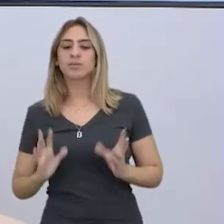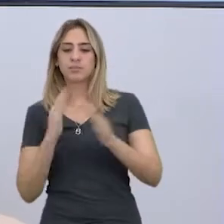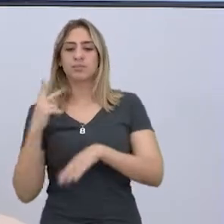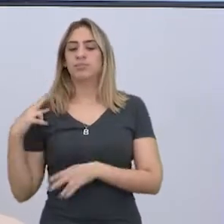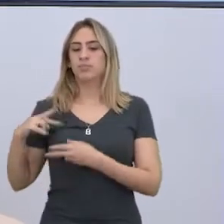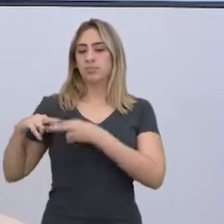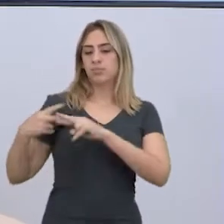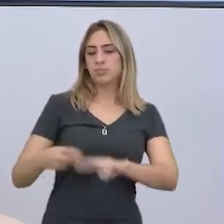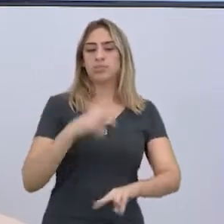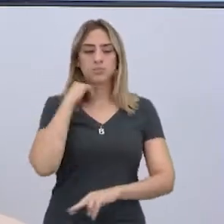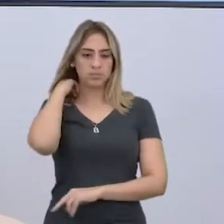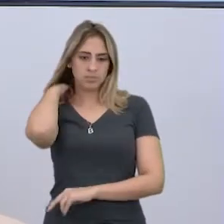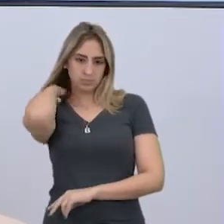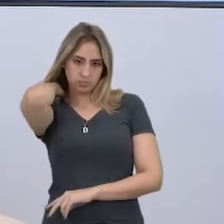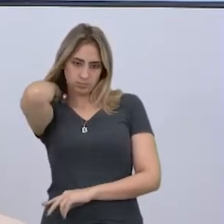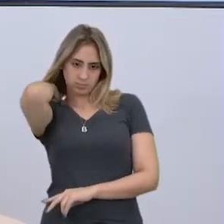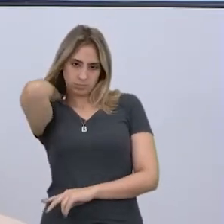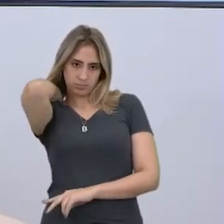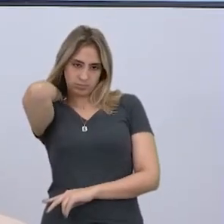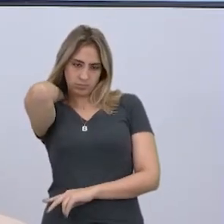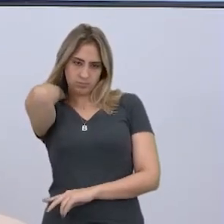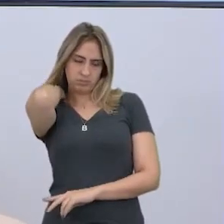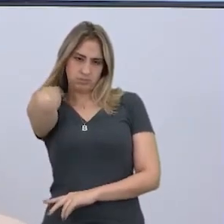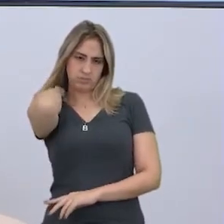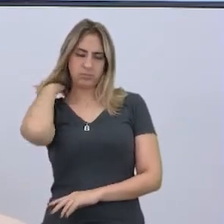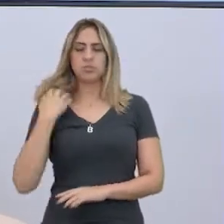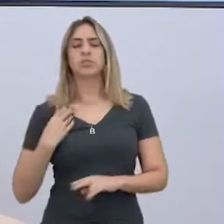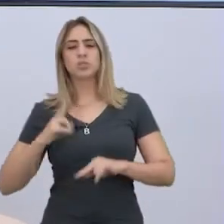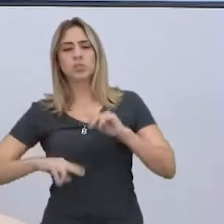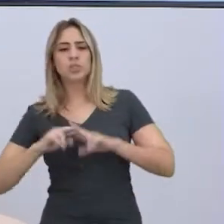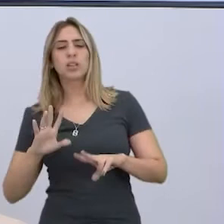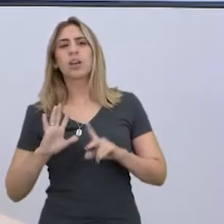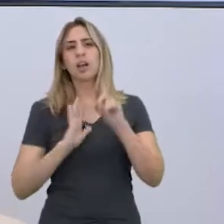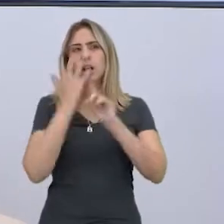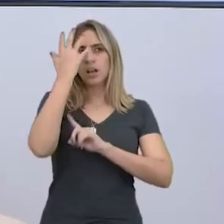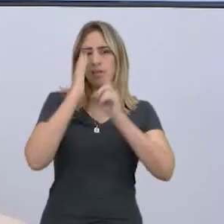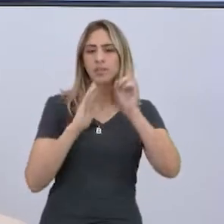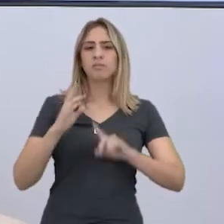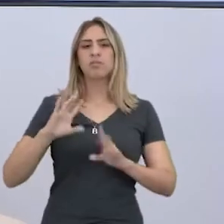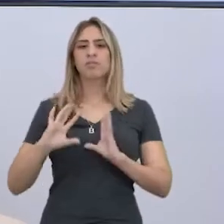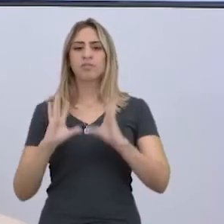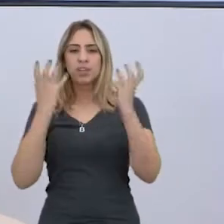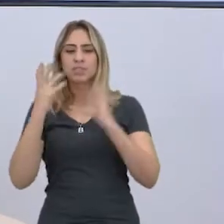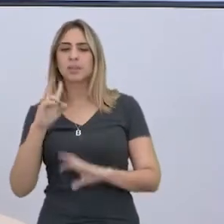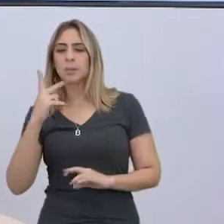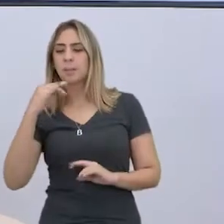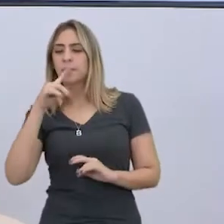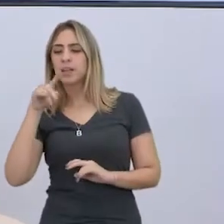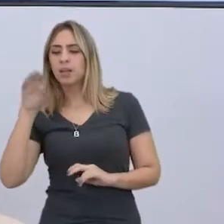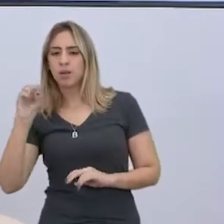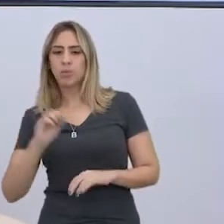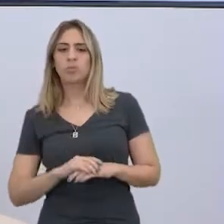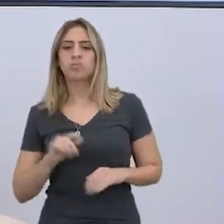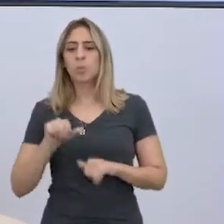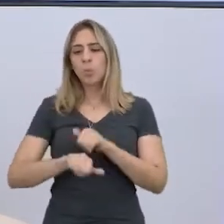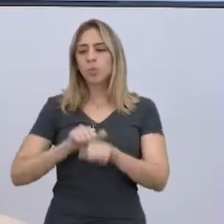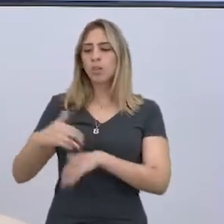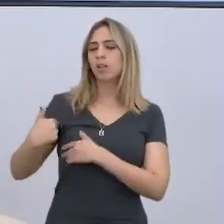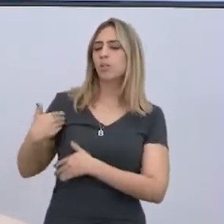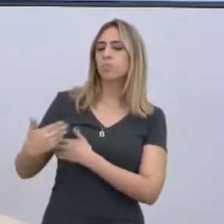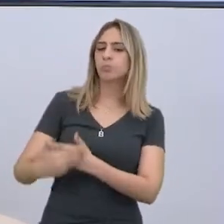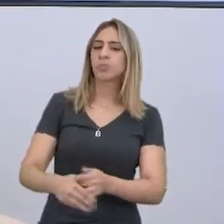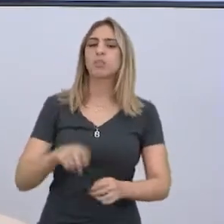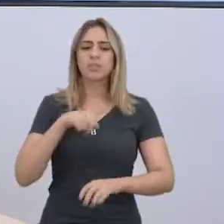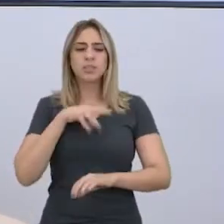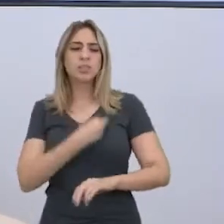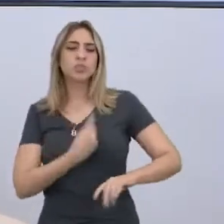tradicionais, e aí a festa junina, o carnaval e a festa do peão foram se modificando ao longo do tempo. Mas